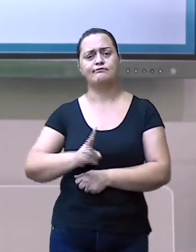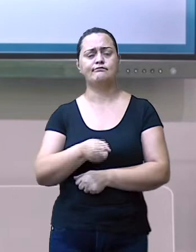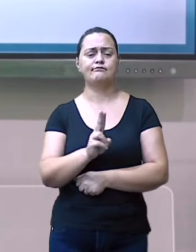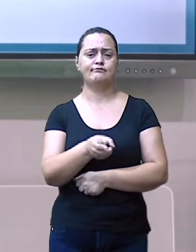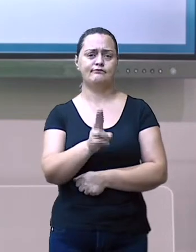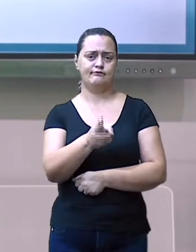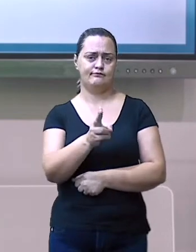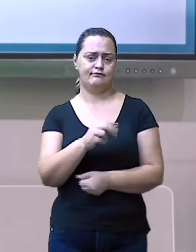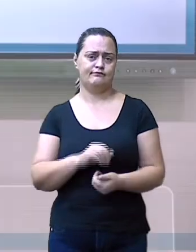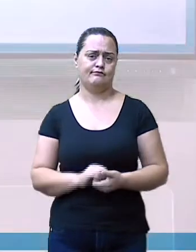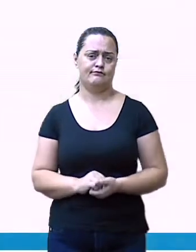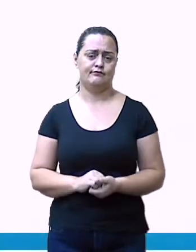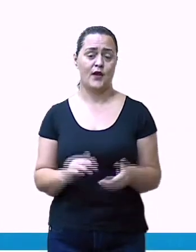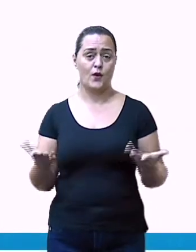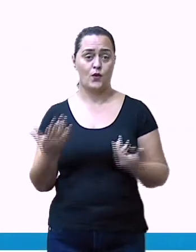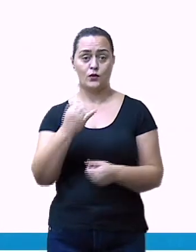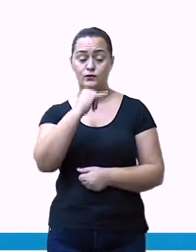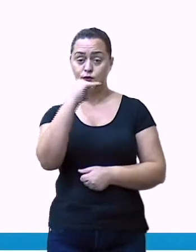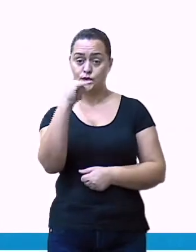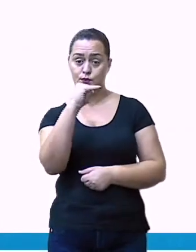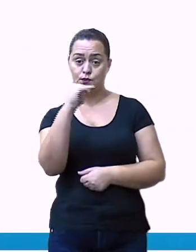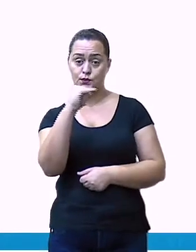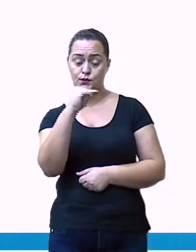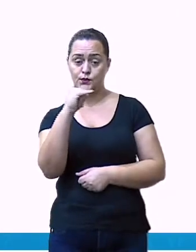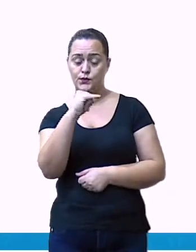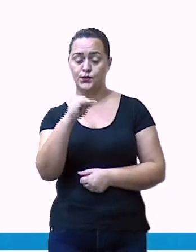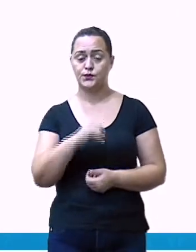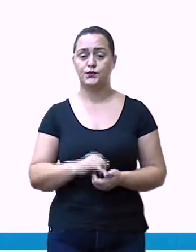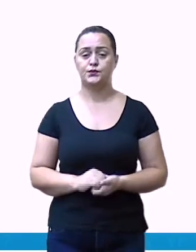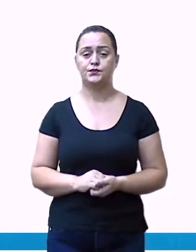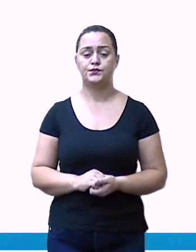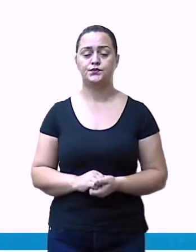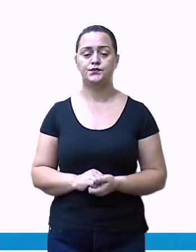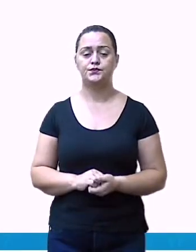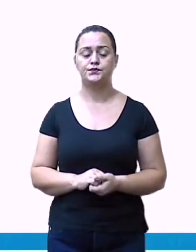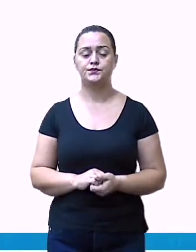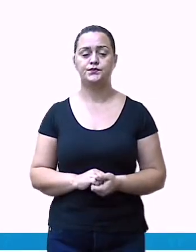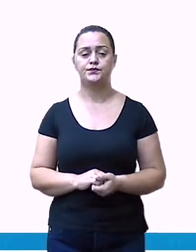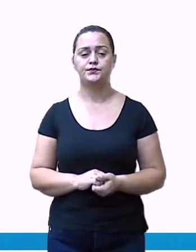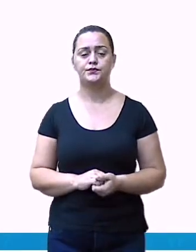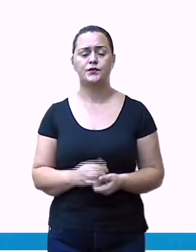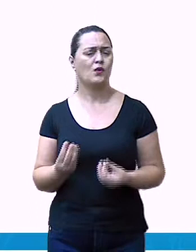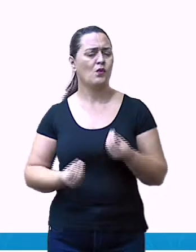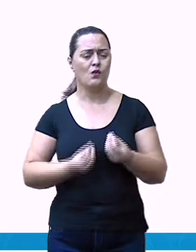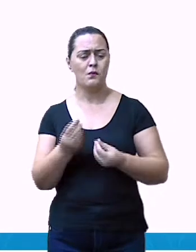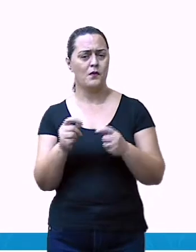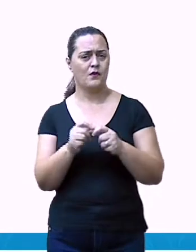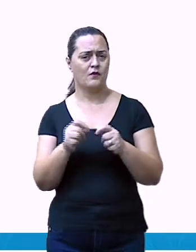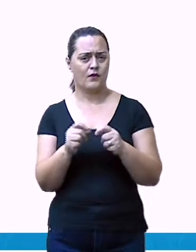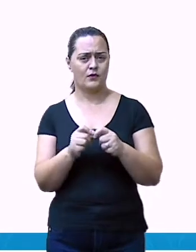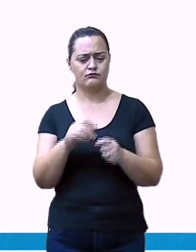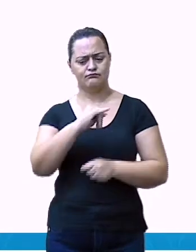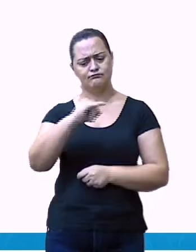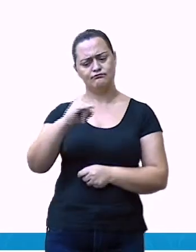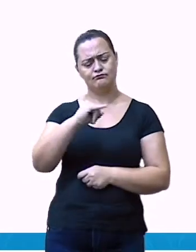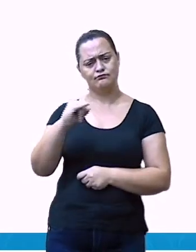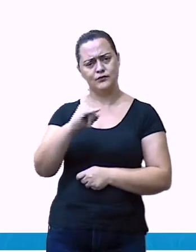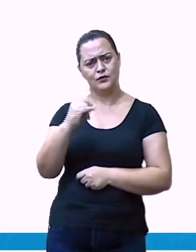Subtração. A subtração entre dois números decimais se dá da mesma